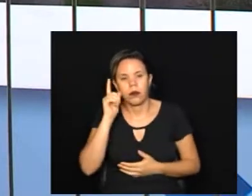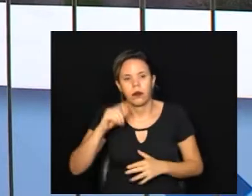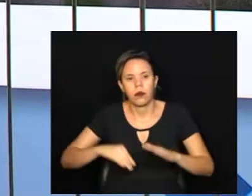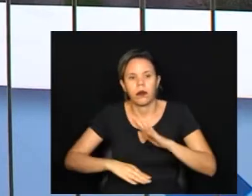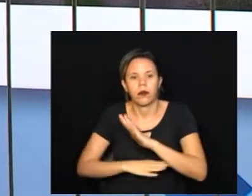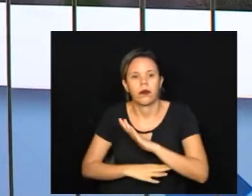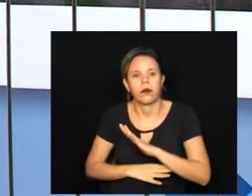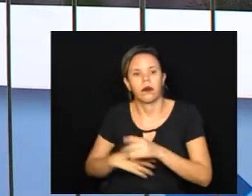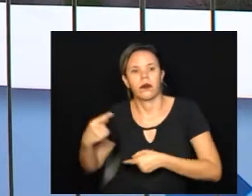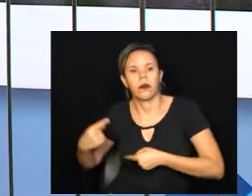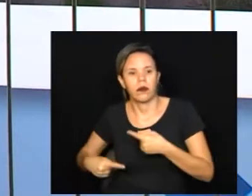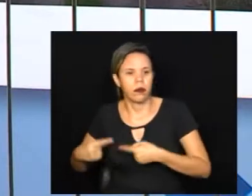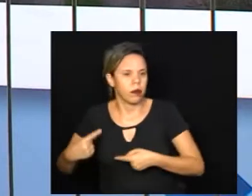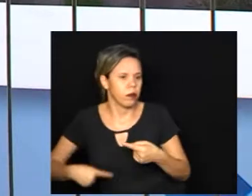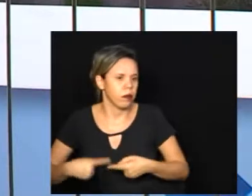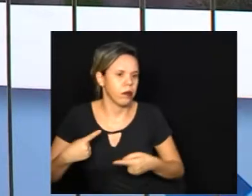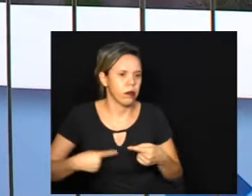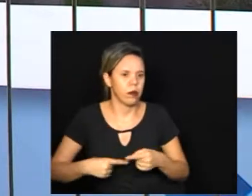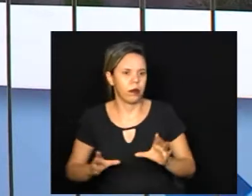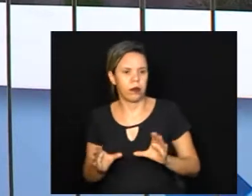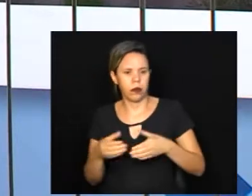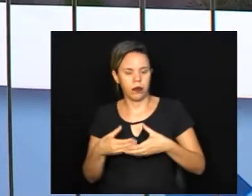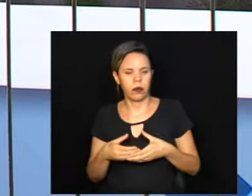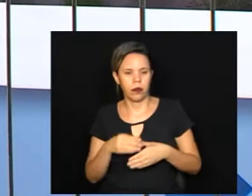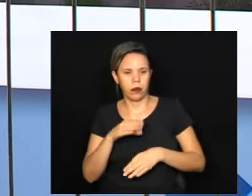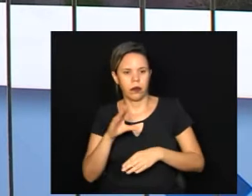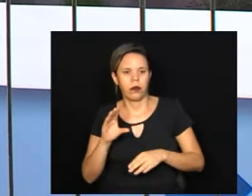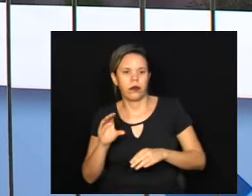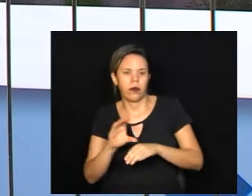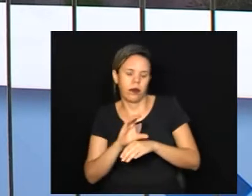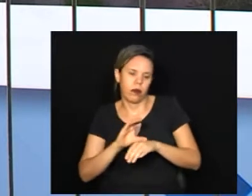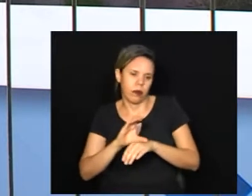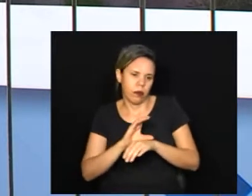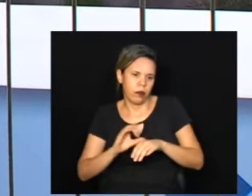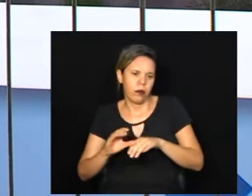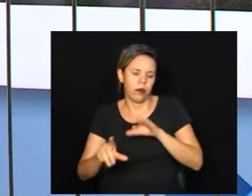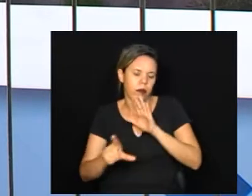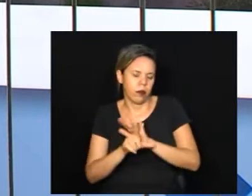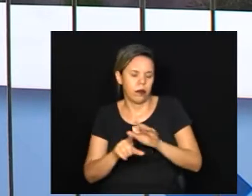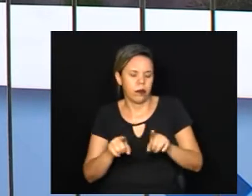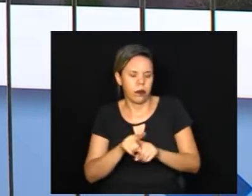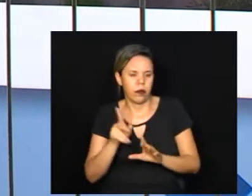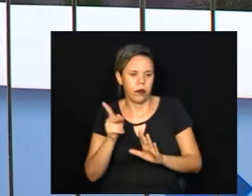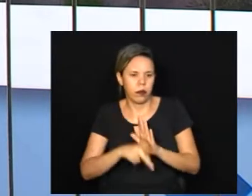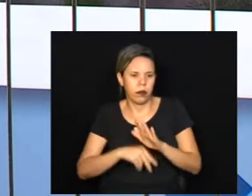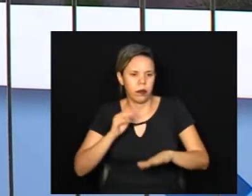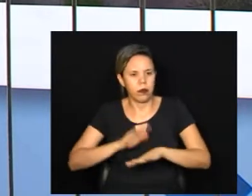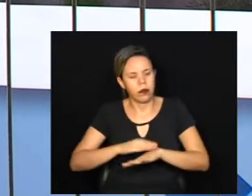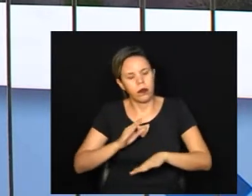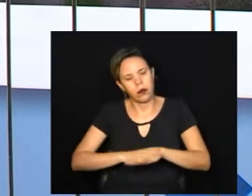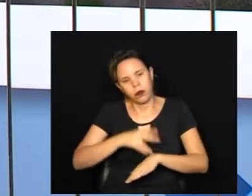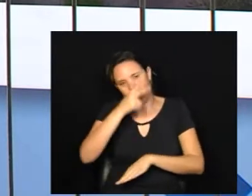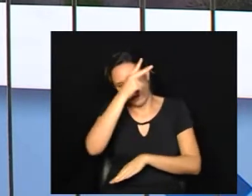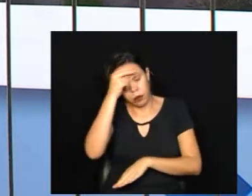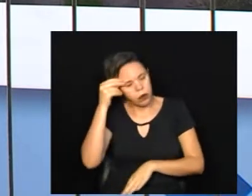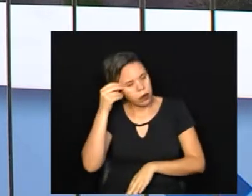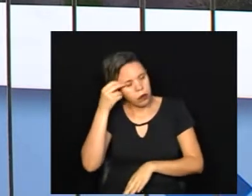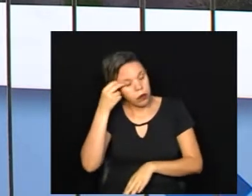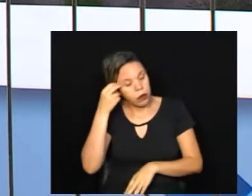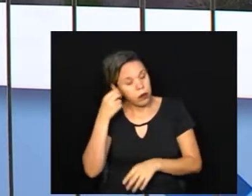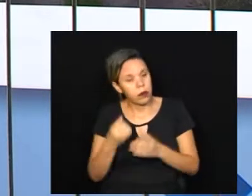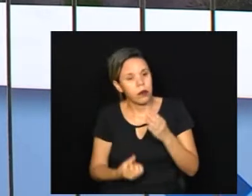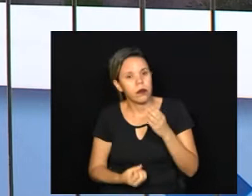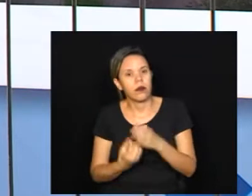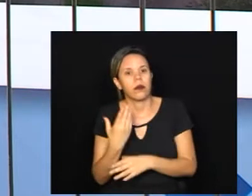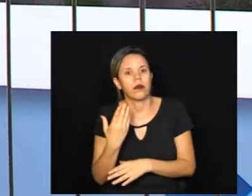Câmara discutiu, através da Comissão de Constituição e Legalidade, um projeto de autoria do prefeito que extingue e